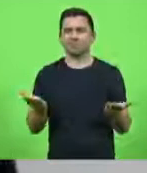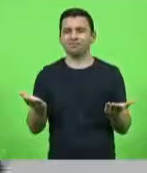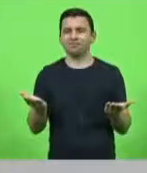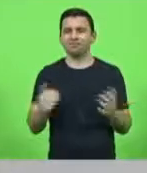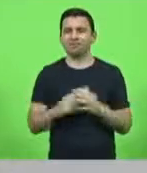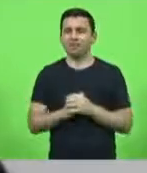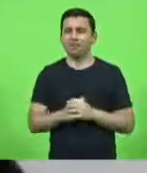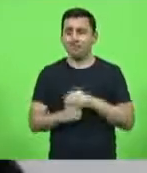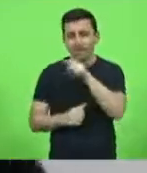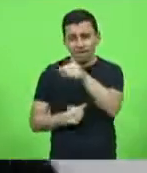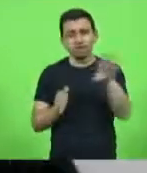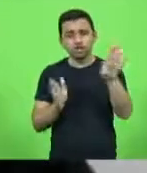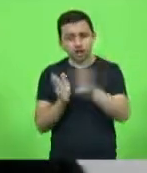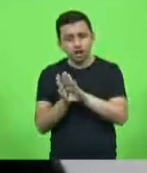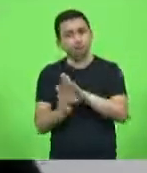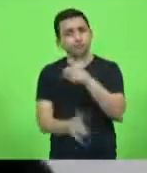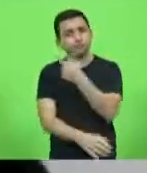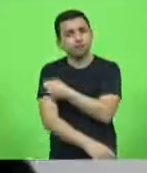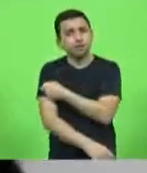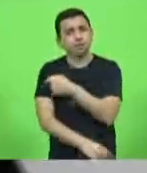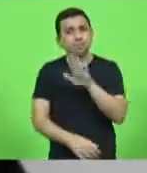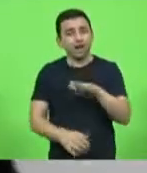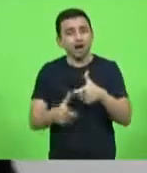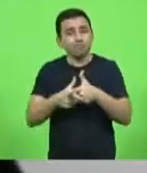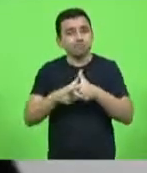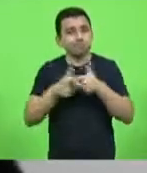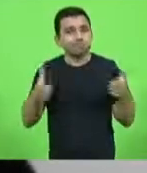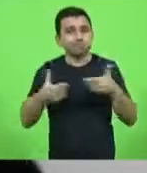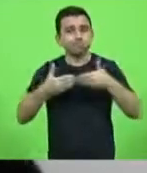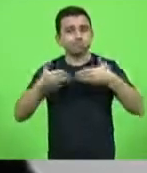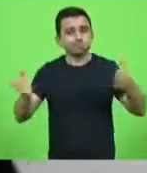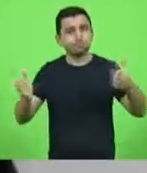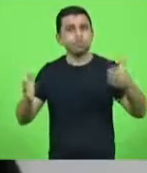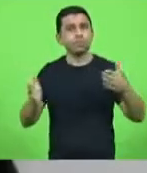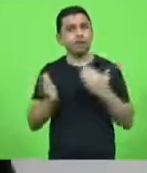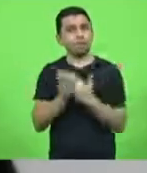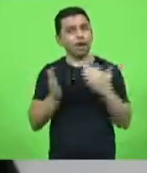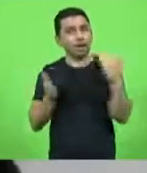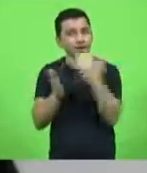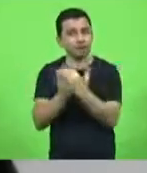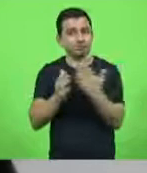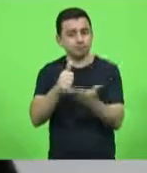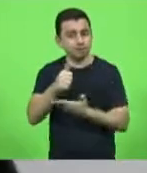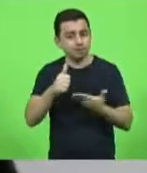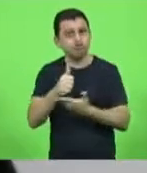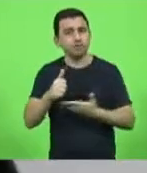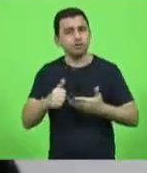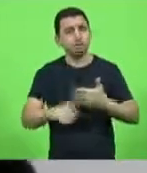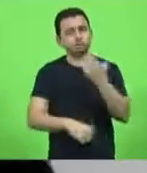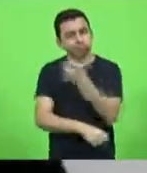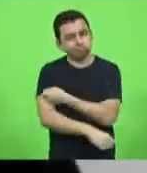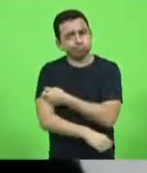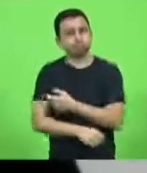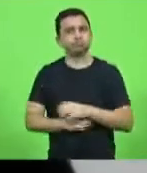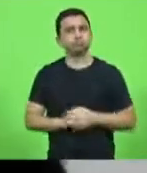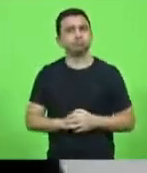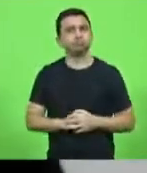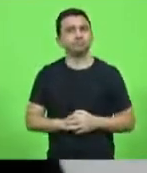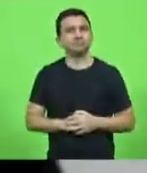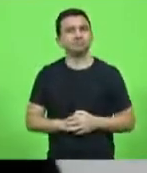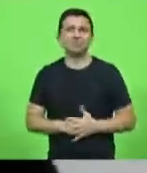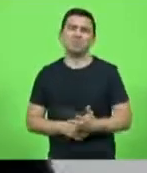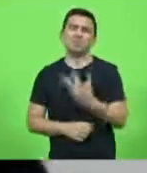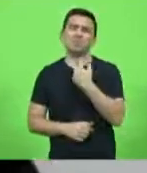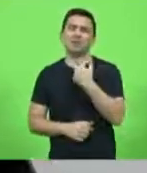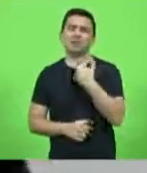outro Quando ele chegar ele vai vacinar Mas vamos ampliar essas essa base de aplicação e não é